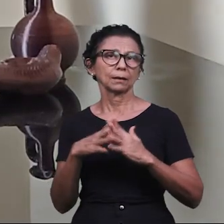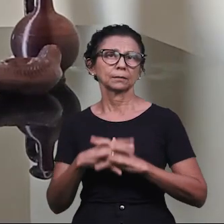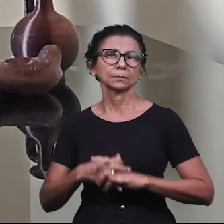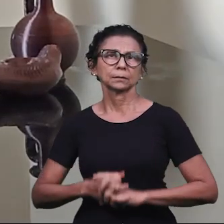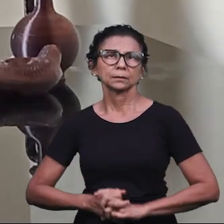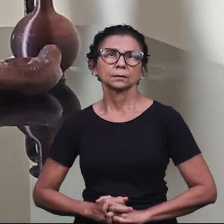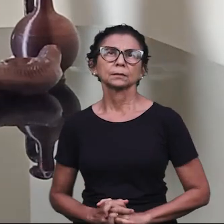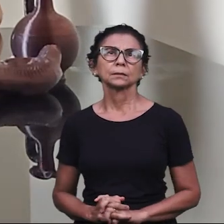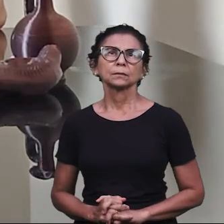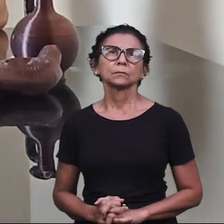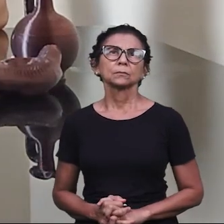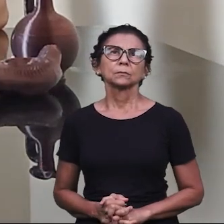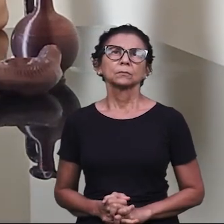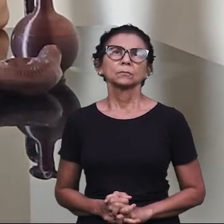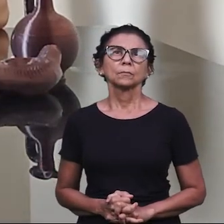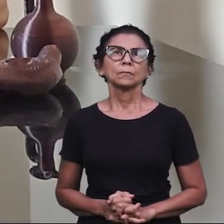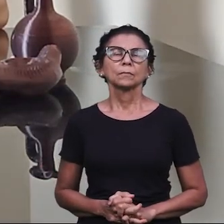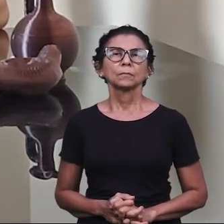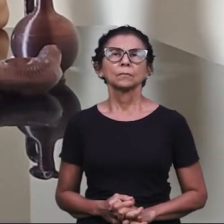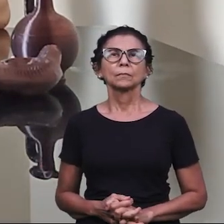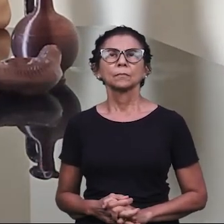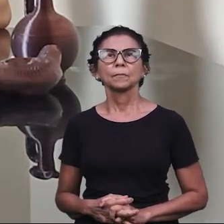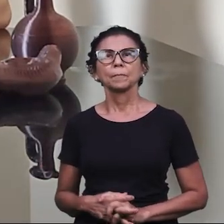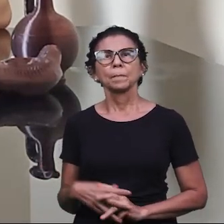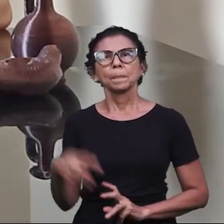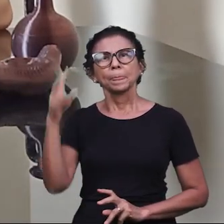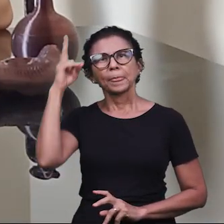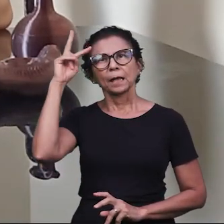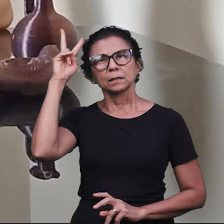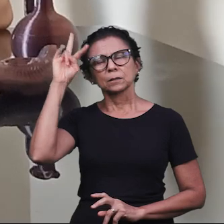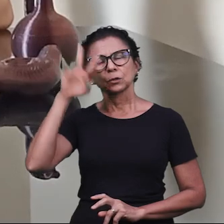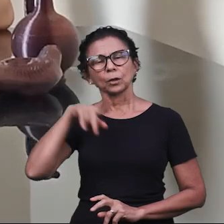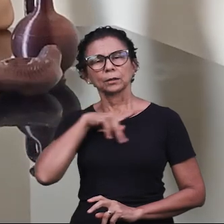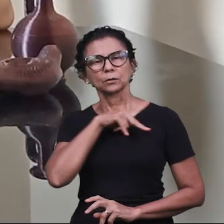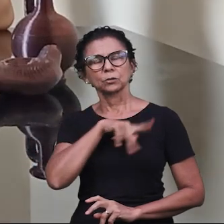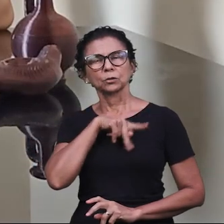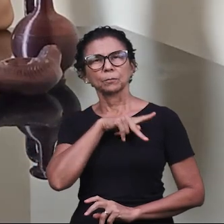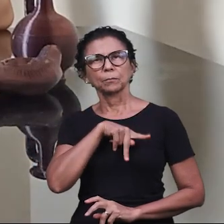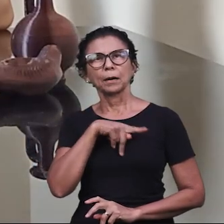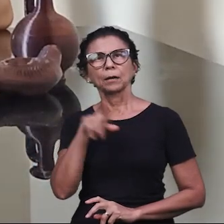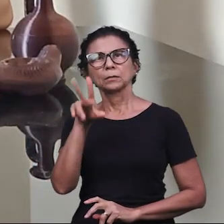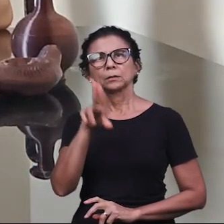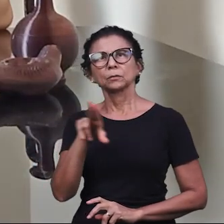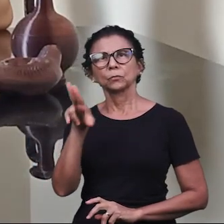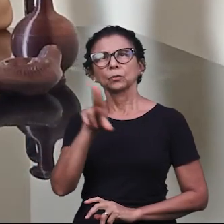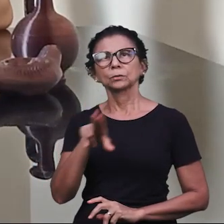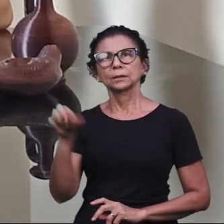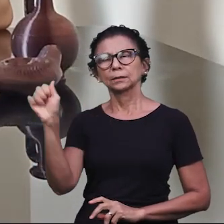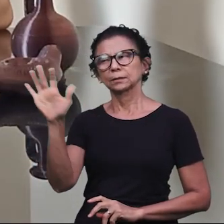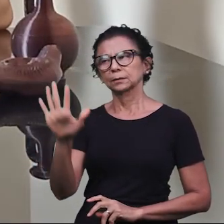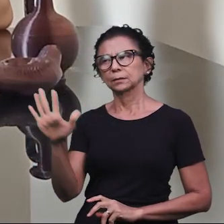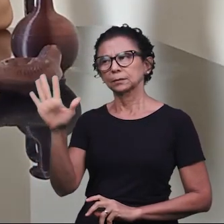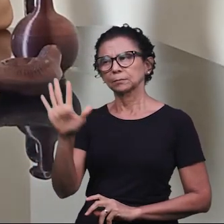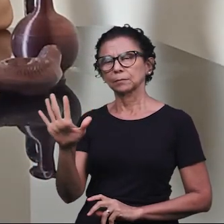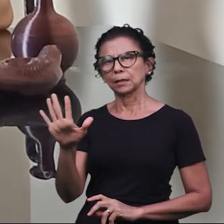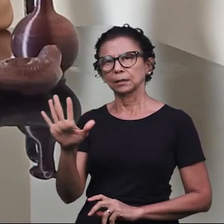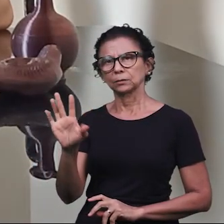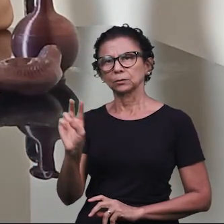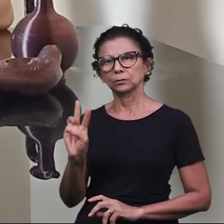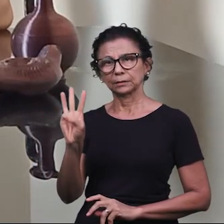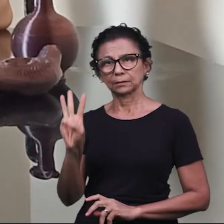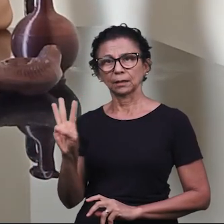história de Paulo eu vou tratar com o pictograma, com as imagens da adaptação que estão no